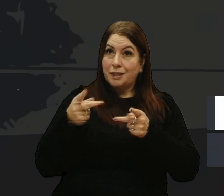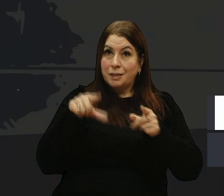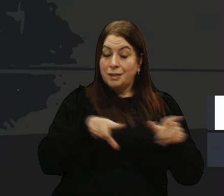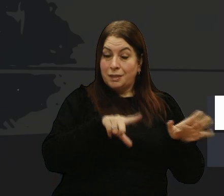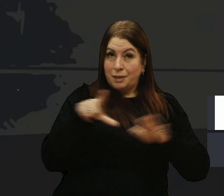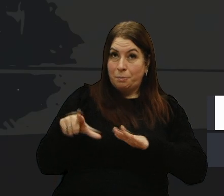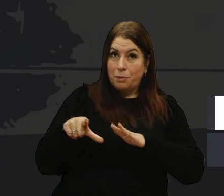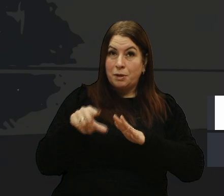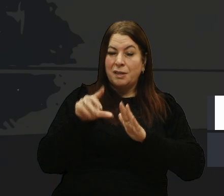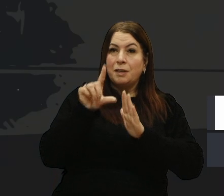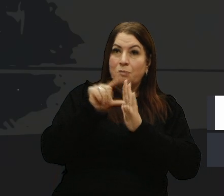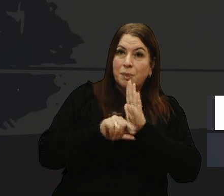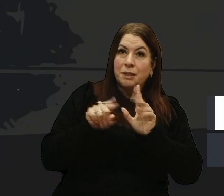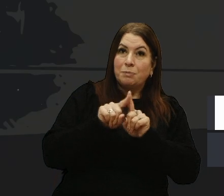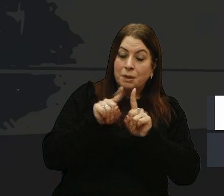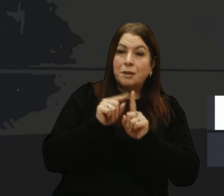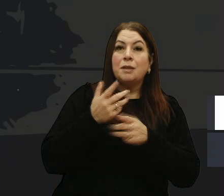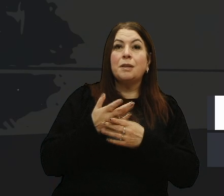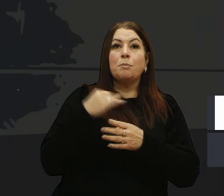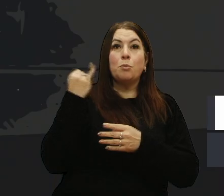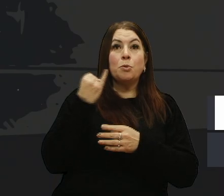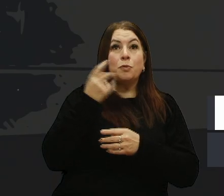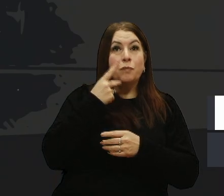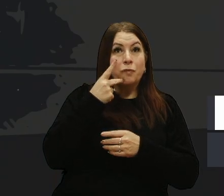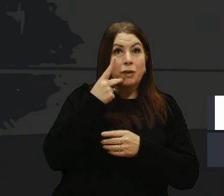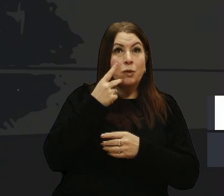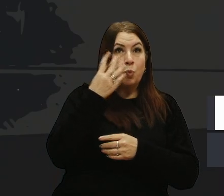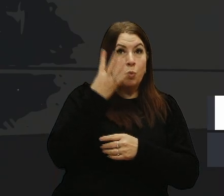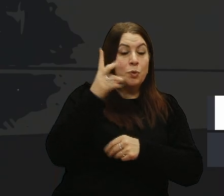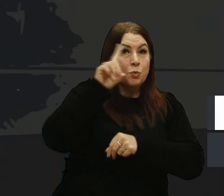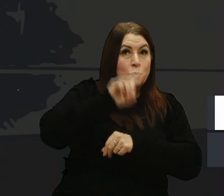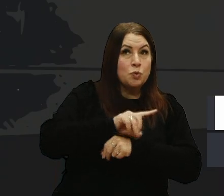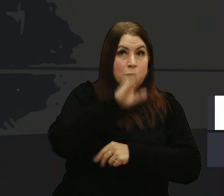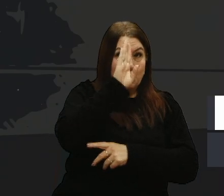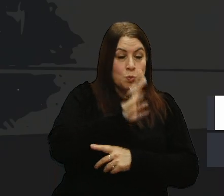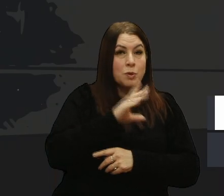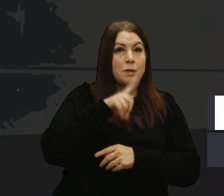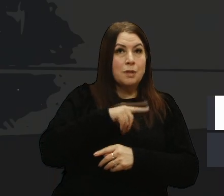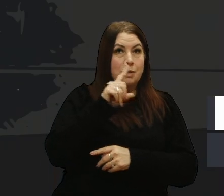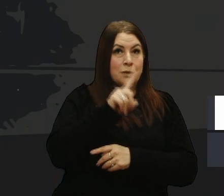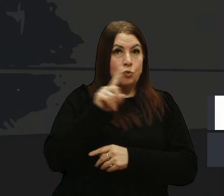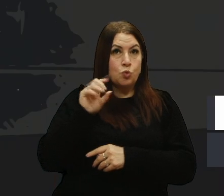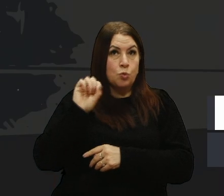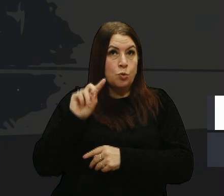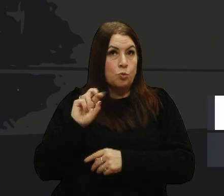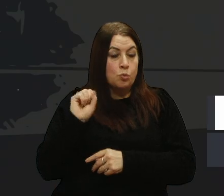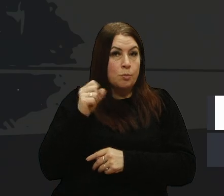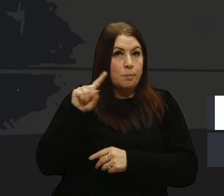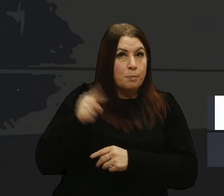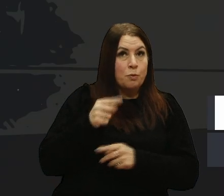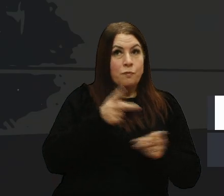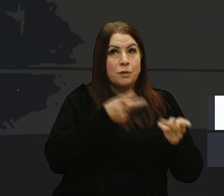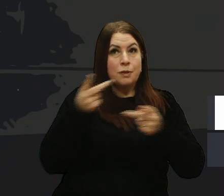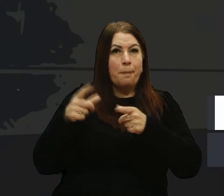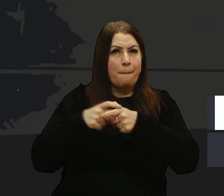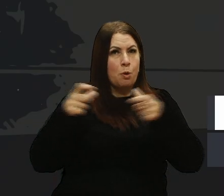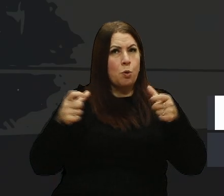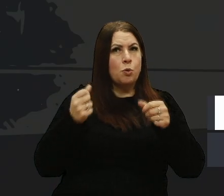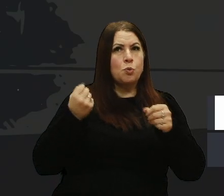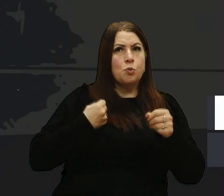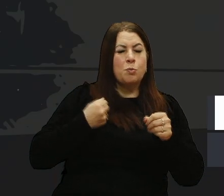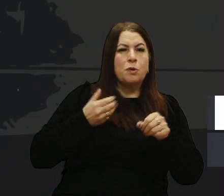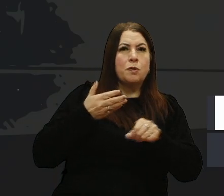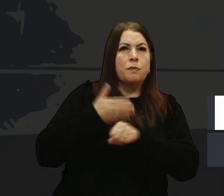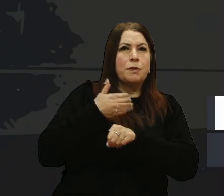que caiu um pouco, porém é importante salientar que nos 4 dias gratuitos a gente teve 118 mil visitantes, foi muito maior o número de visitantes